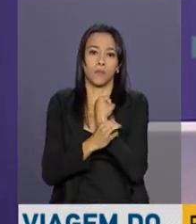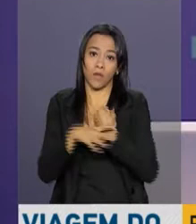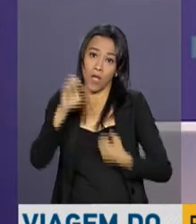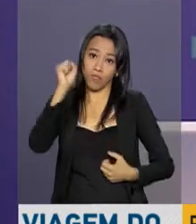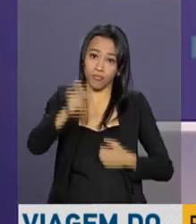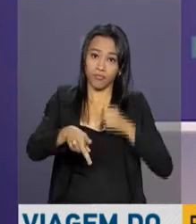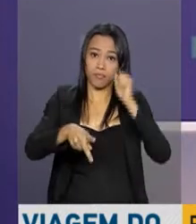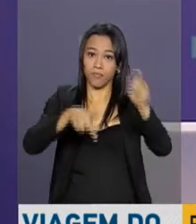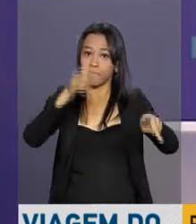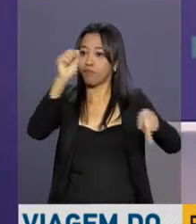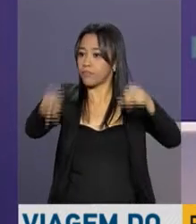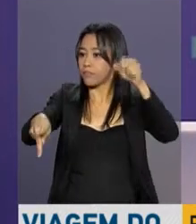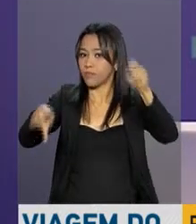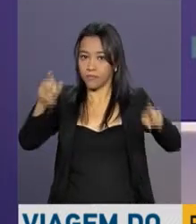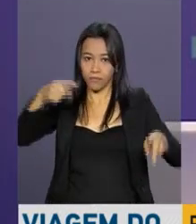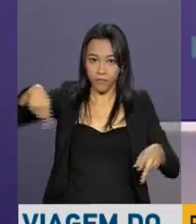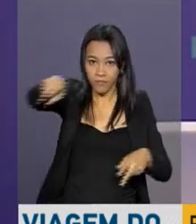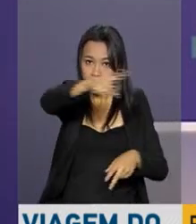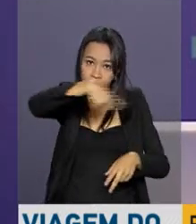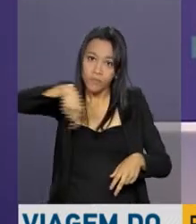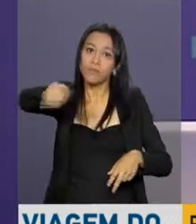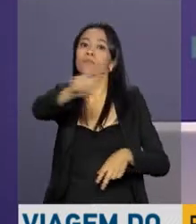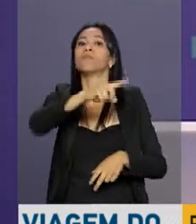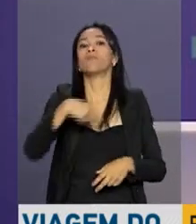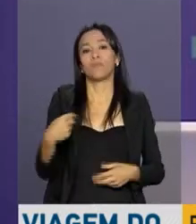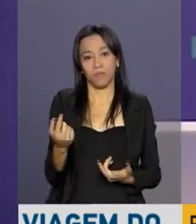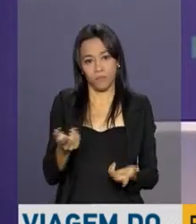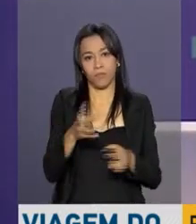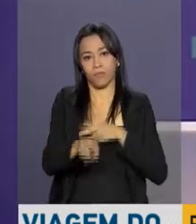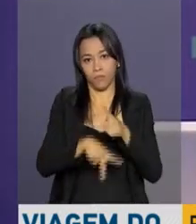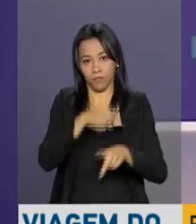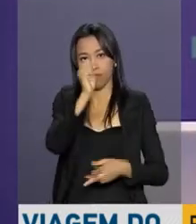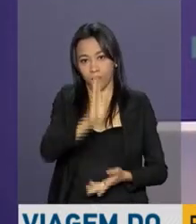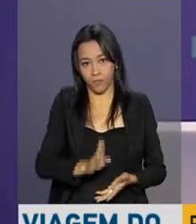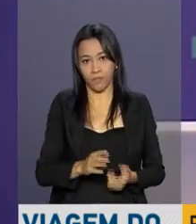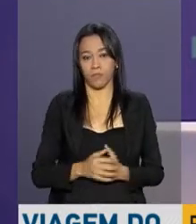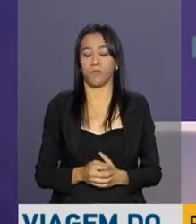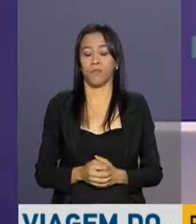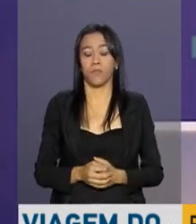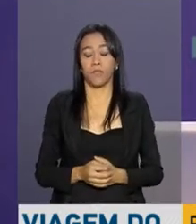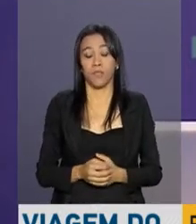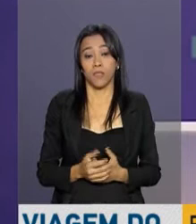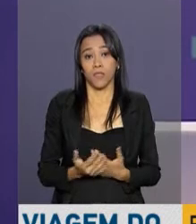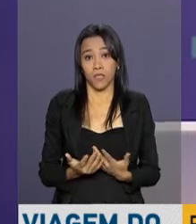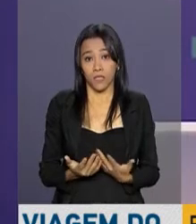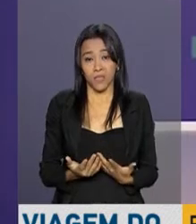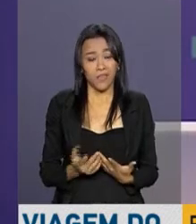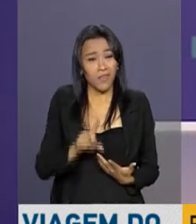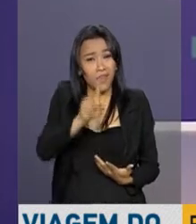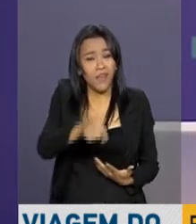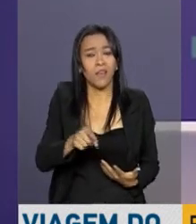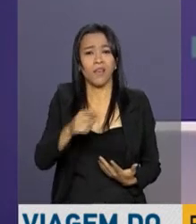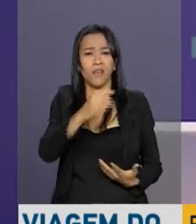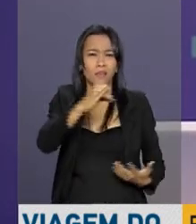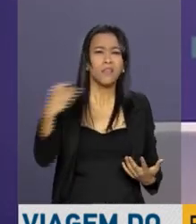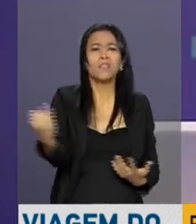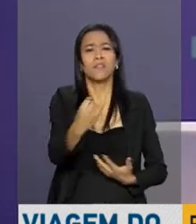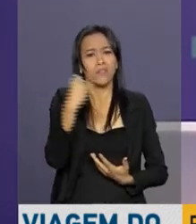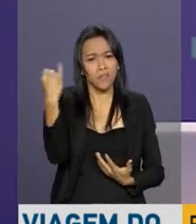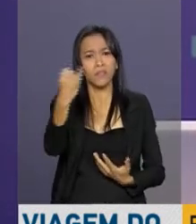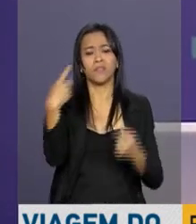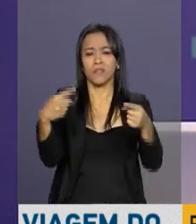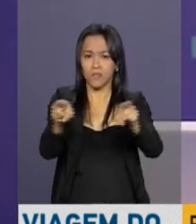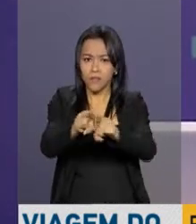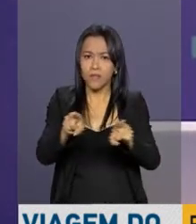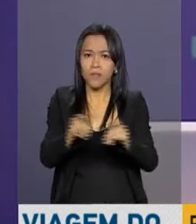do nosso sistema, inclusive de aposentadorias. E será fundamental também